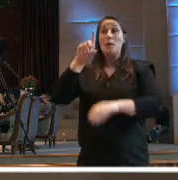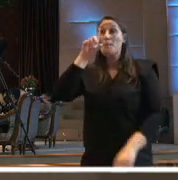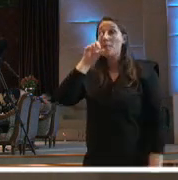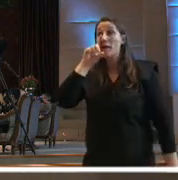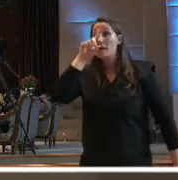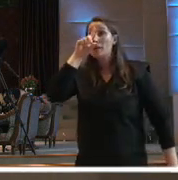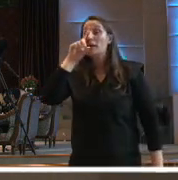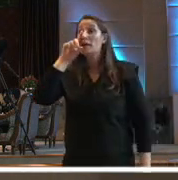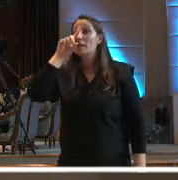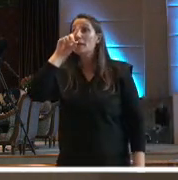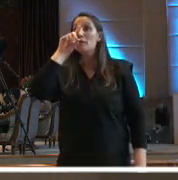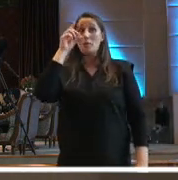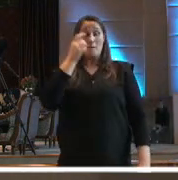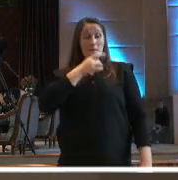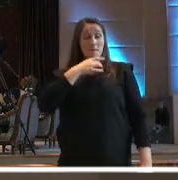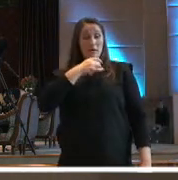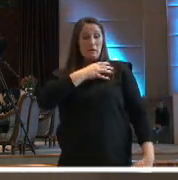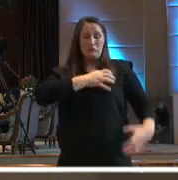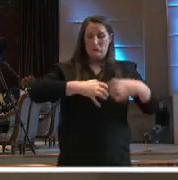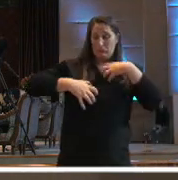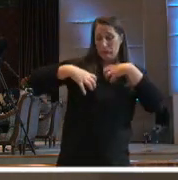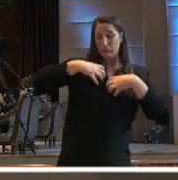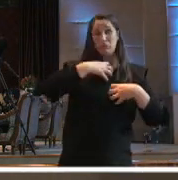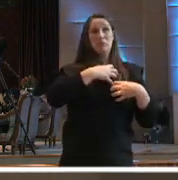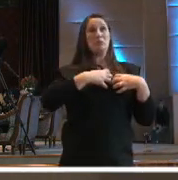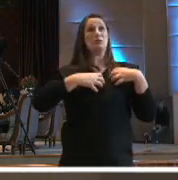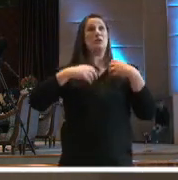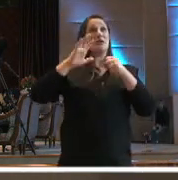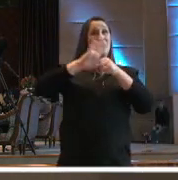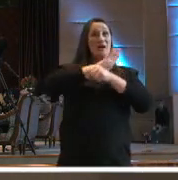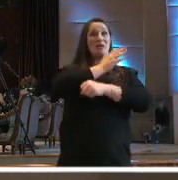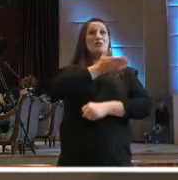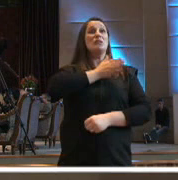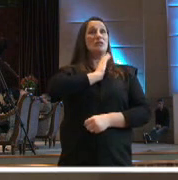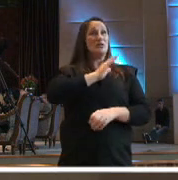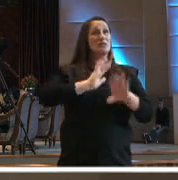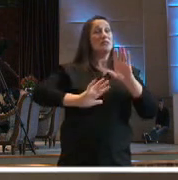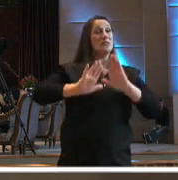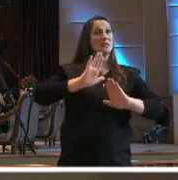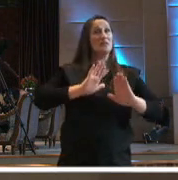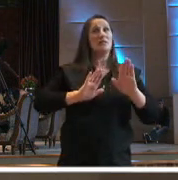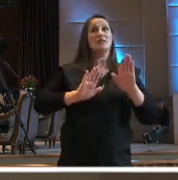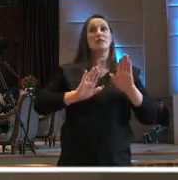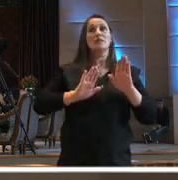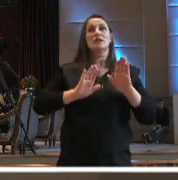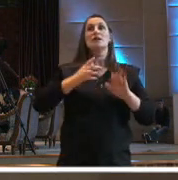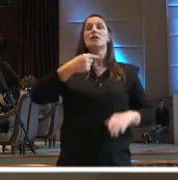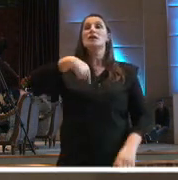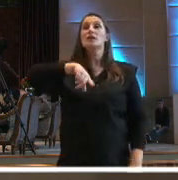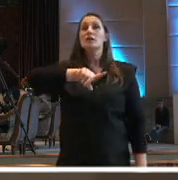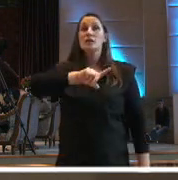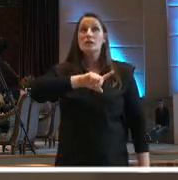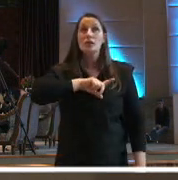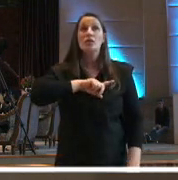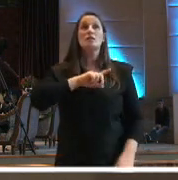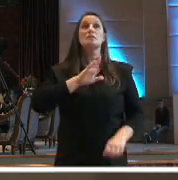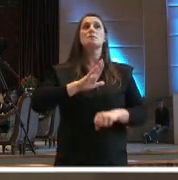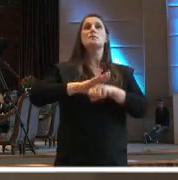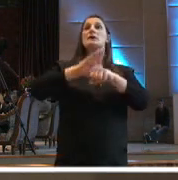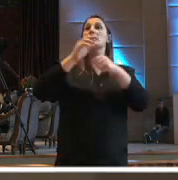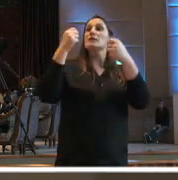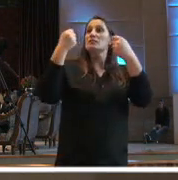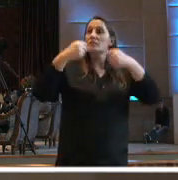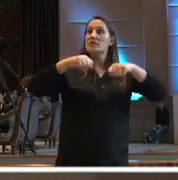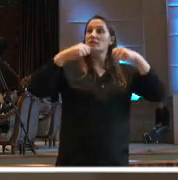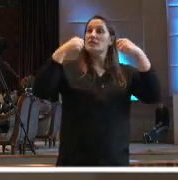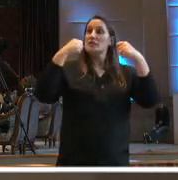medos, das angústias que enchem o nosso coração, o que nós mais precisamos é